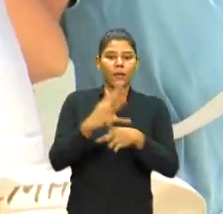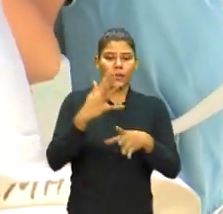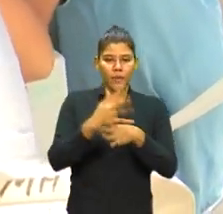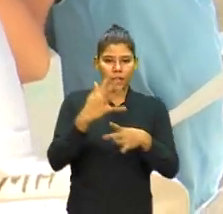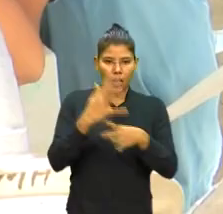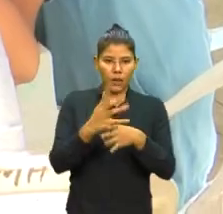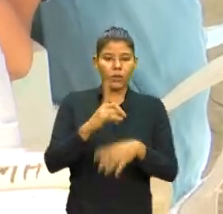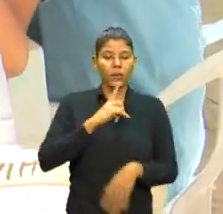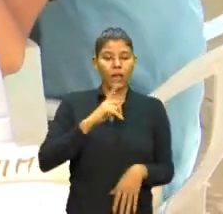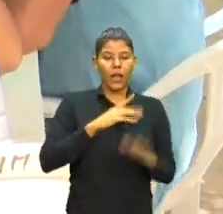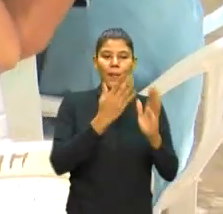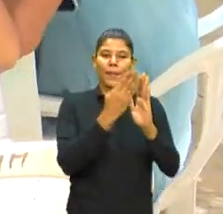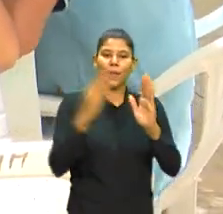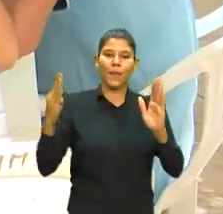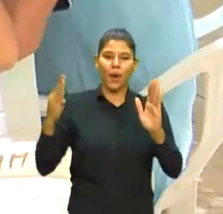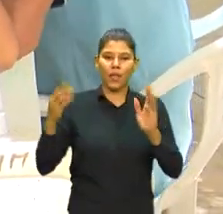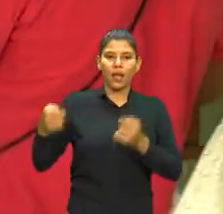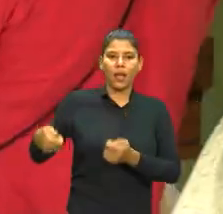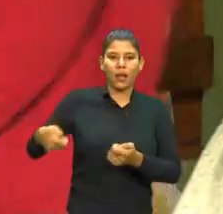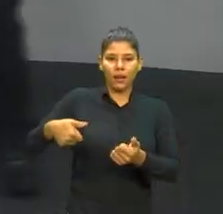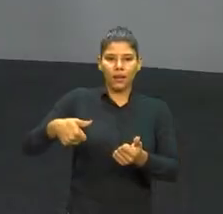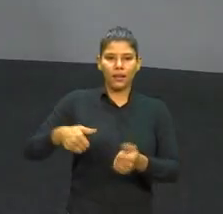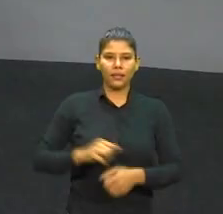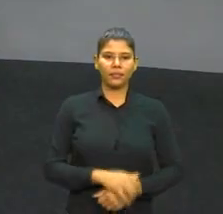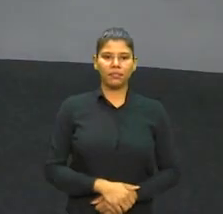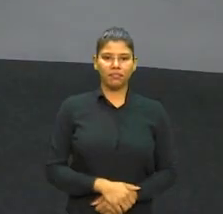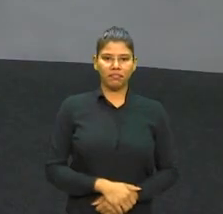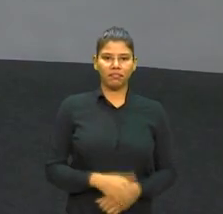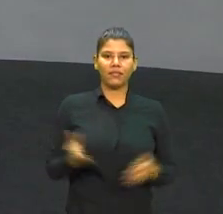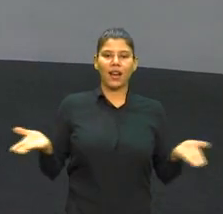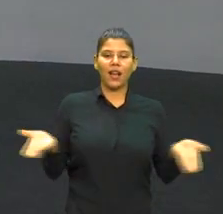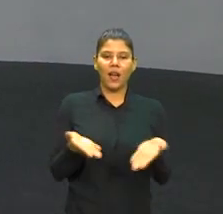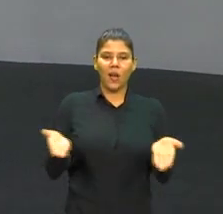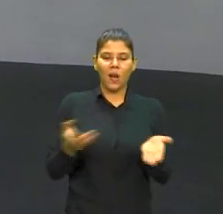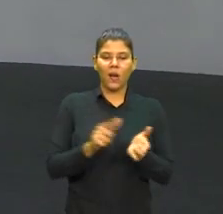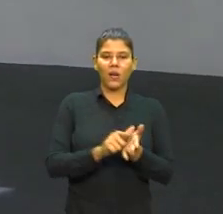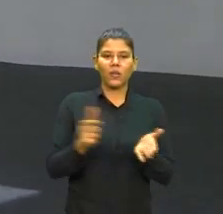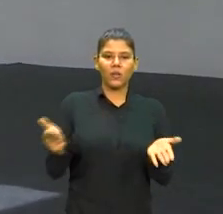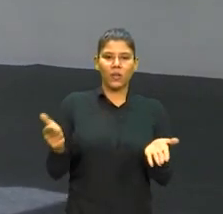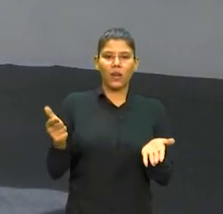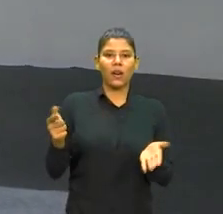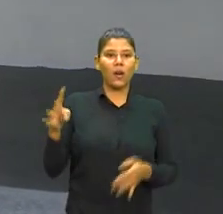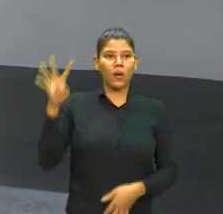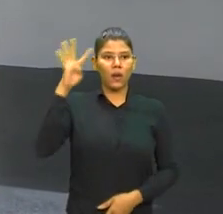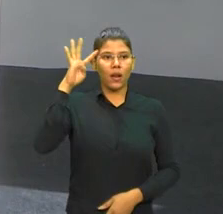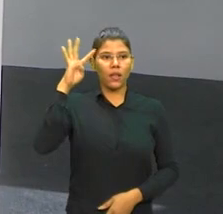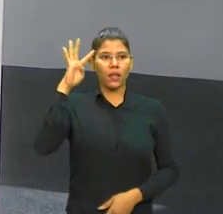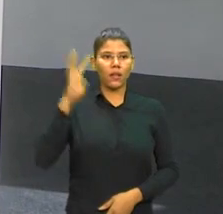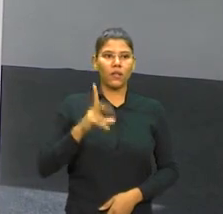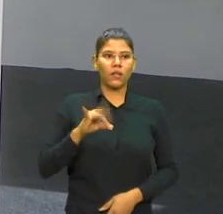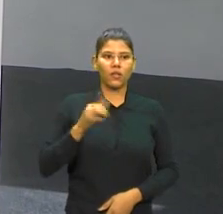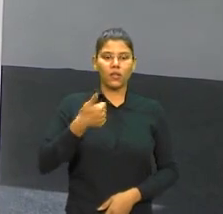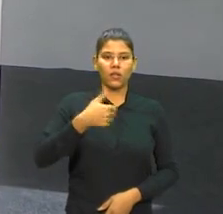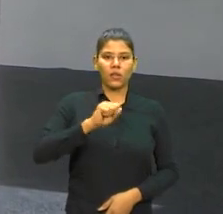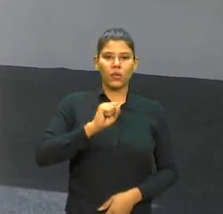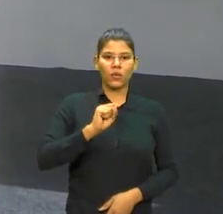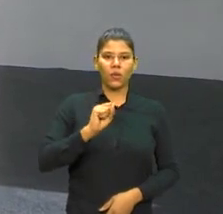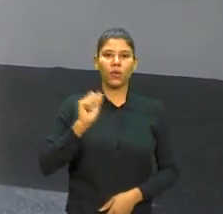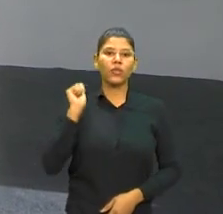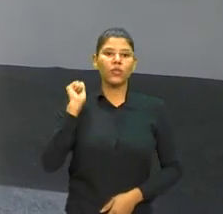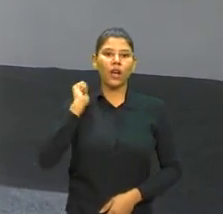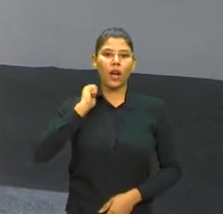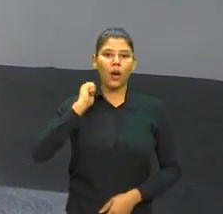ganha uma biblioteca agora no primeiro expediente desta quarta-feira 18 de agosto de